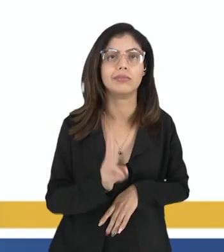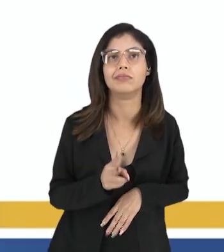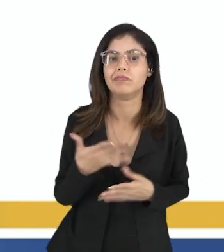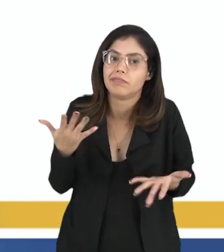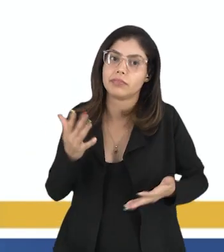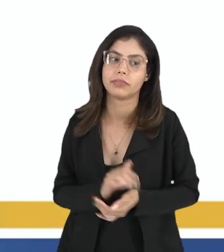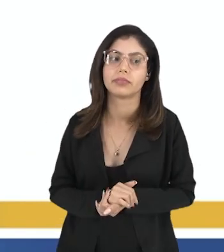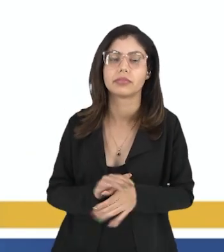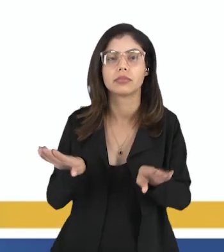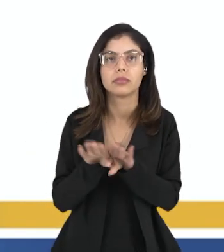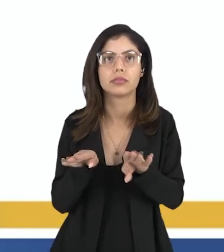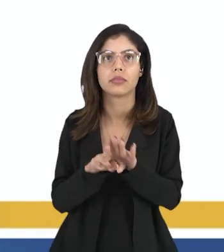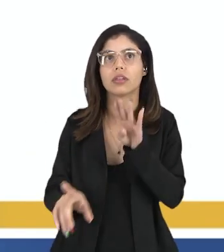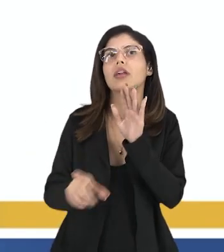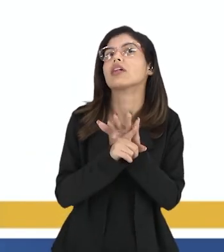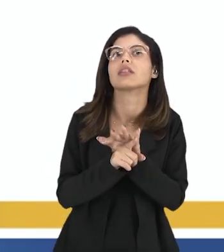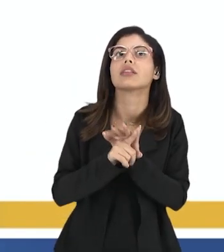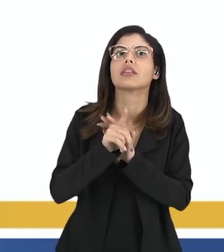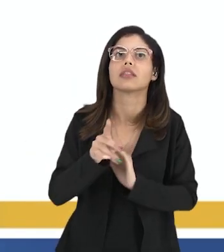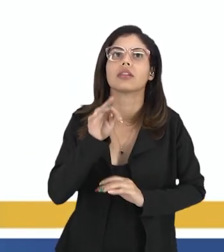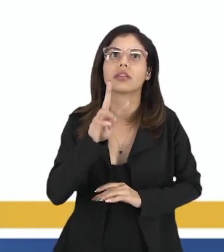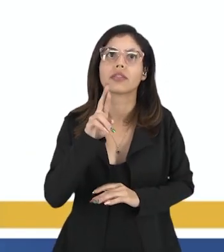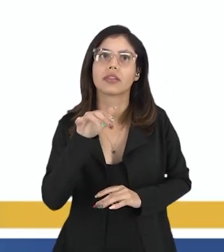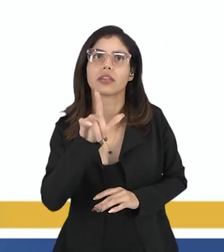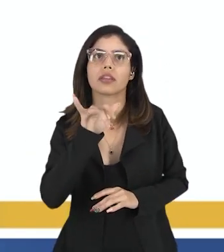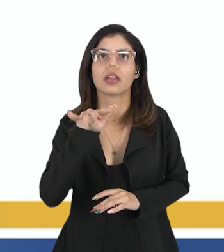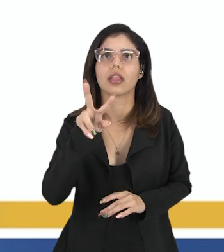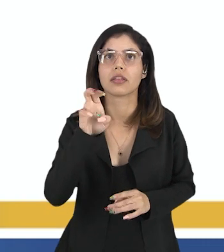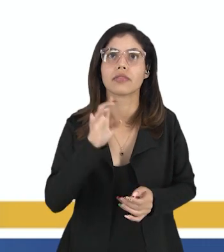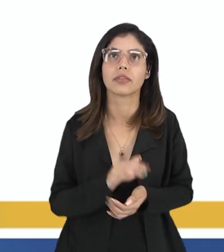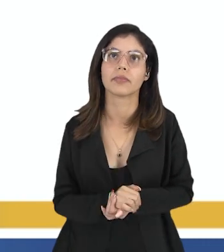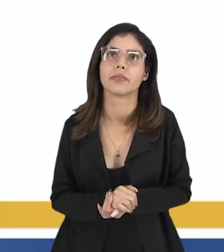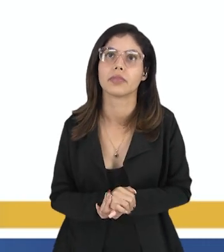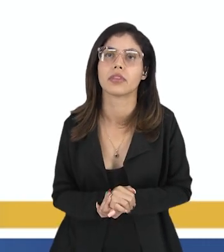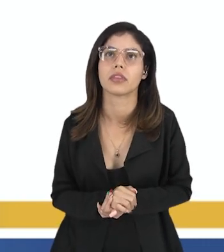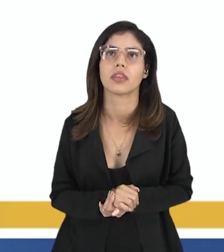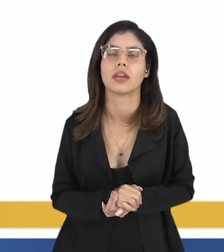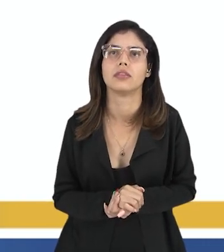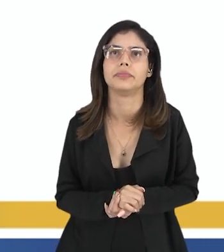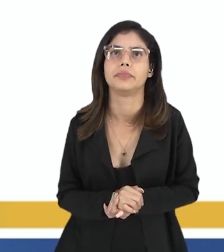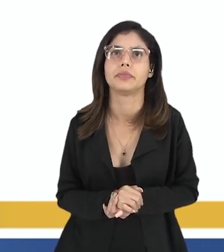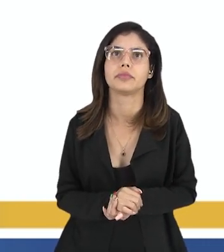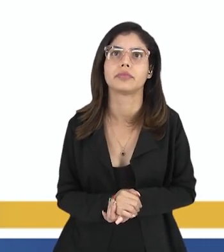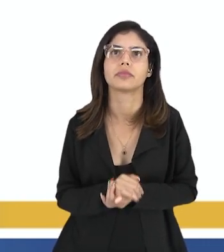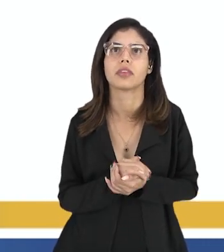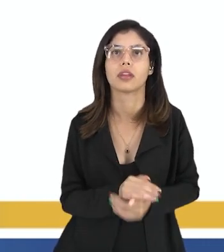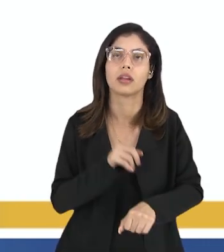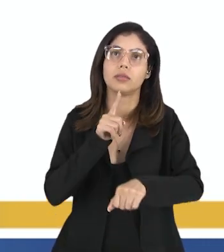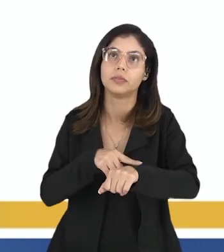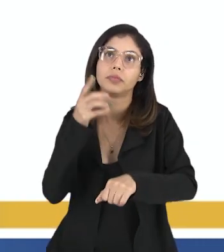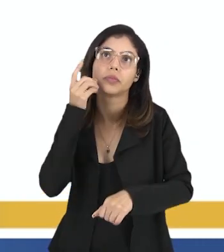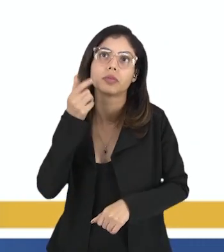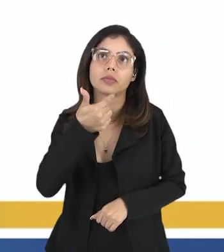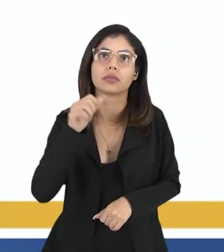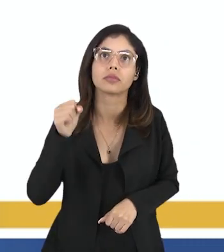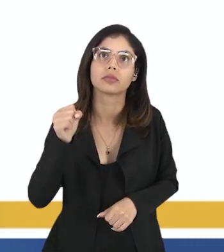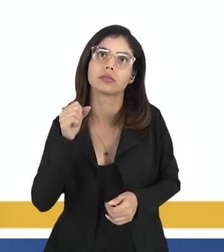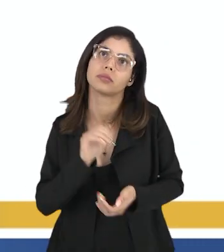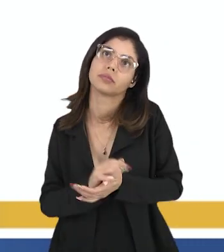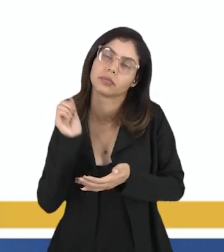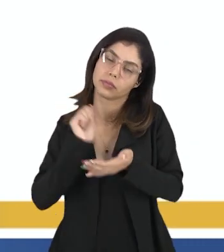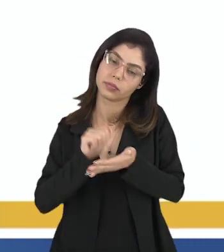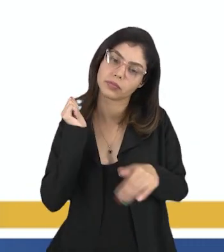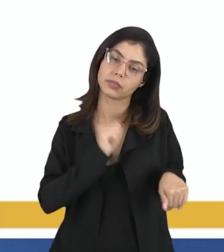né? A gente tem a lei do ventre livre, né, que vocês conhecem, que aqui, a partir dessa data de 28 de setembro